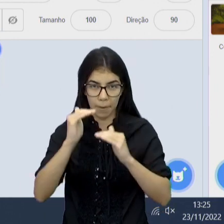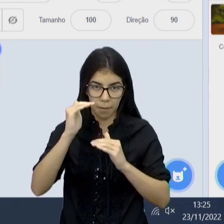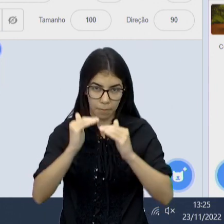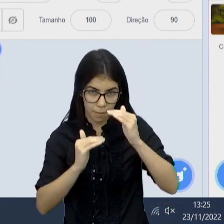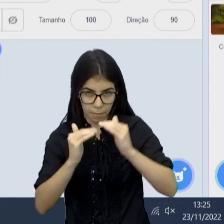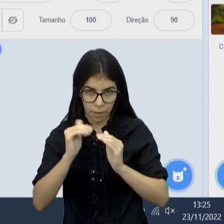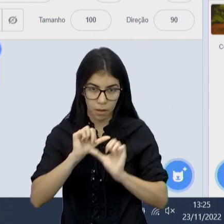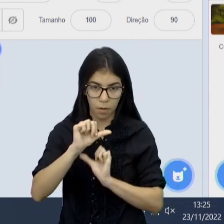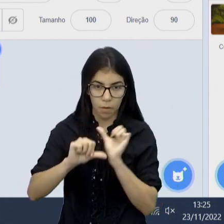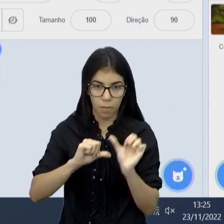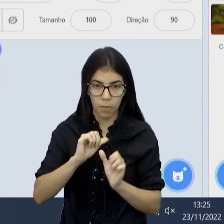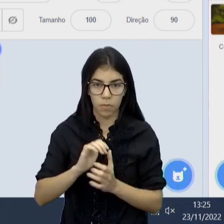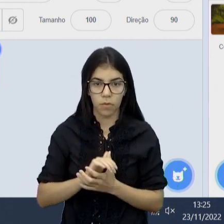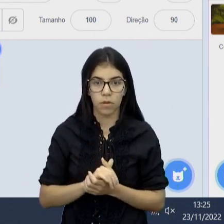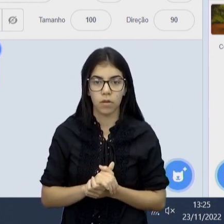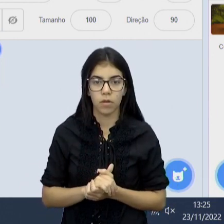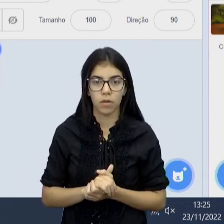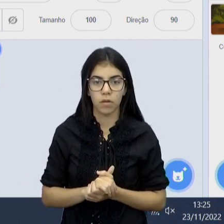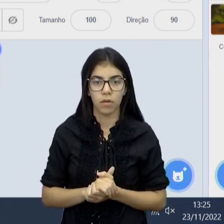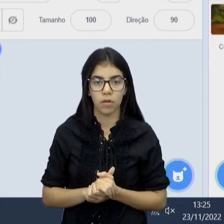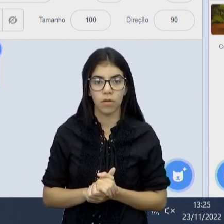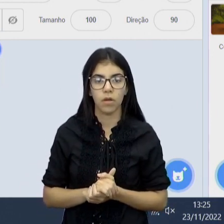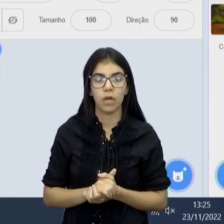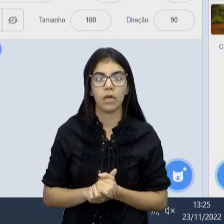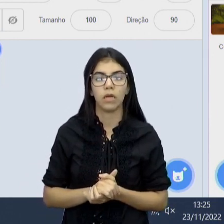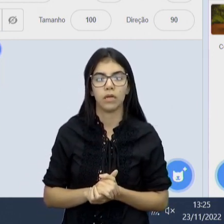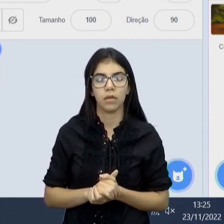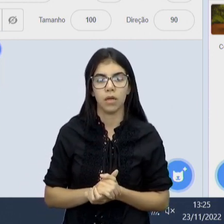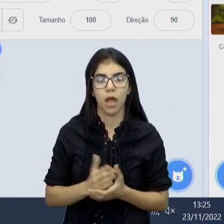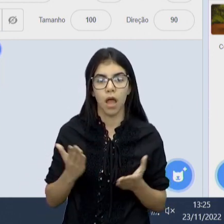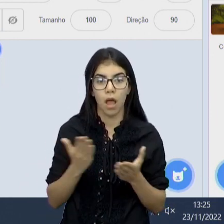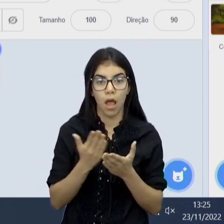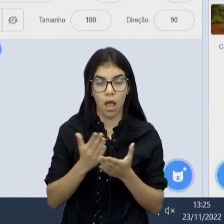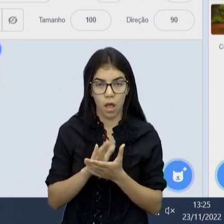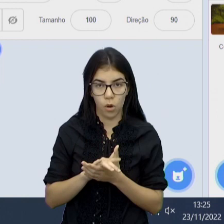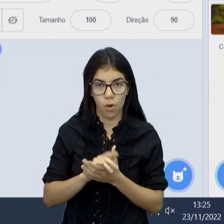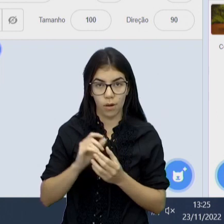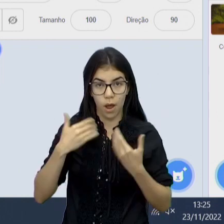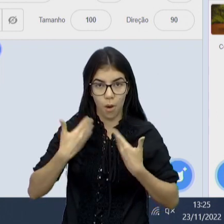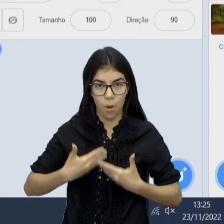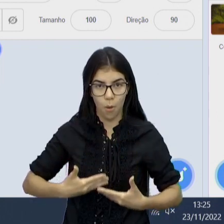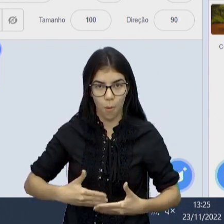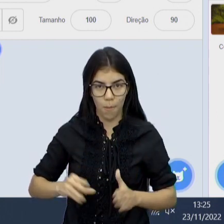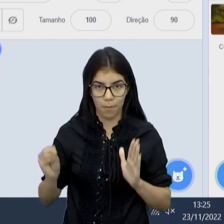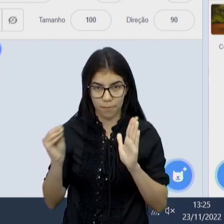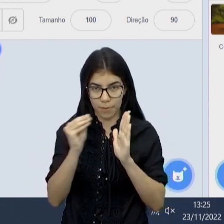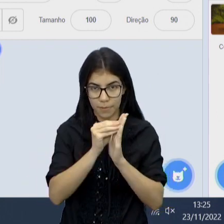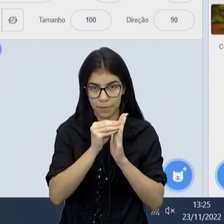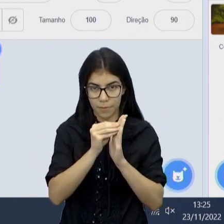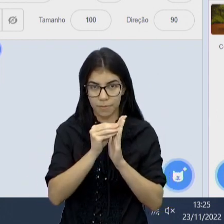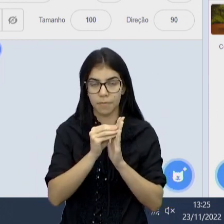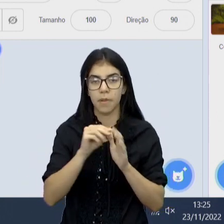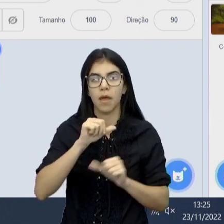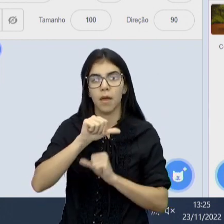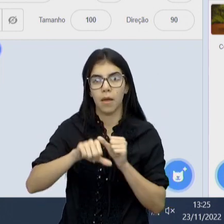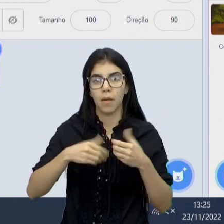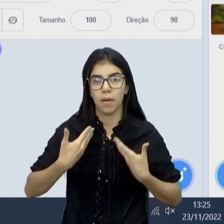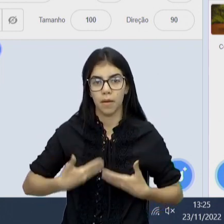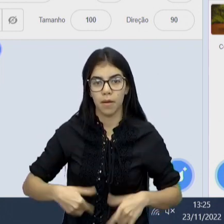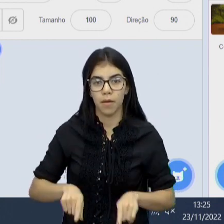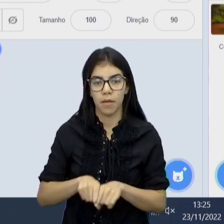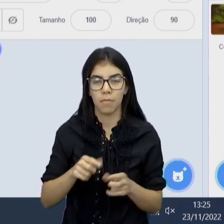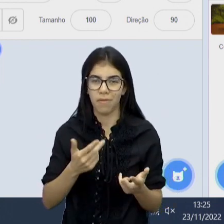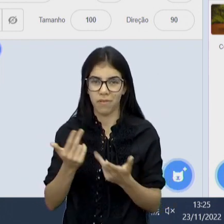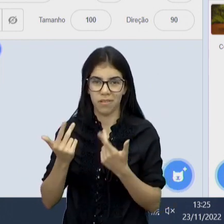que tá preso aqui, ó. Este? Isso, daqui do diga olá, isso. E encaixa uma fantasia aí para pôr uma fantasia A. Legal. Porque senão ele estaria com a